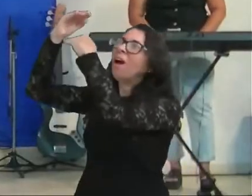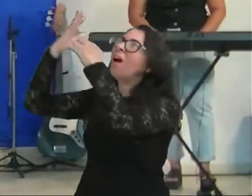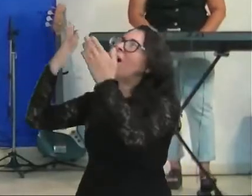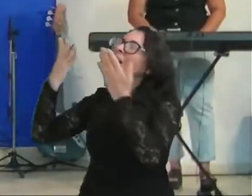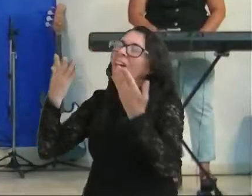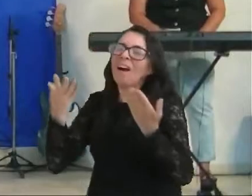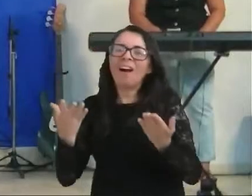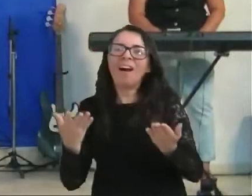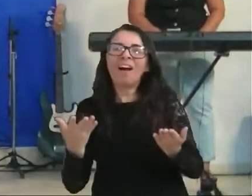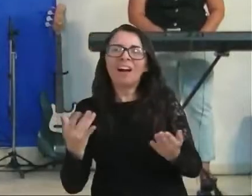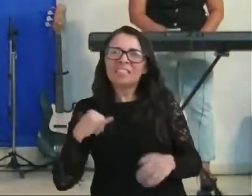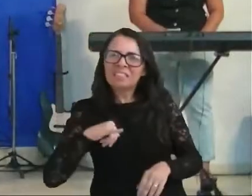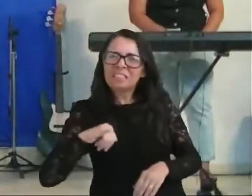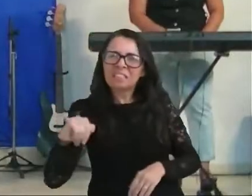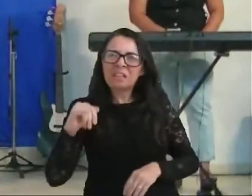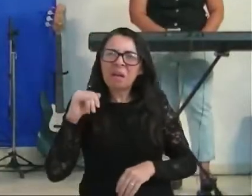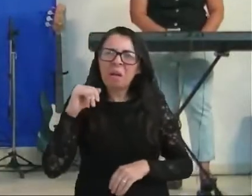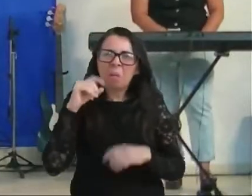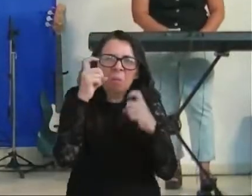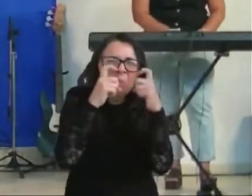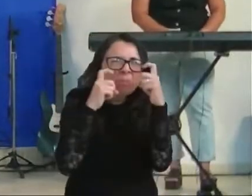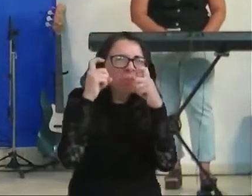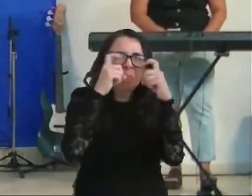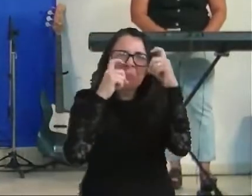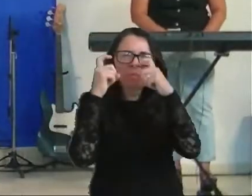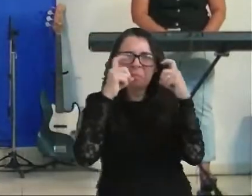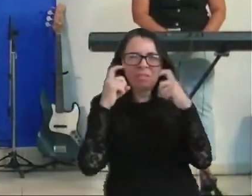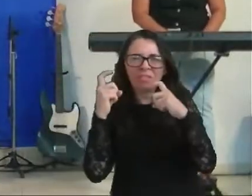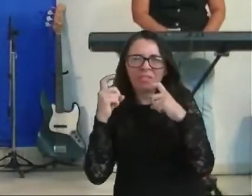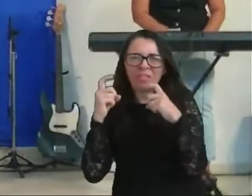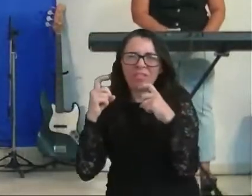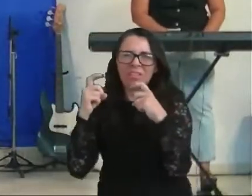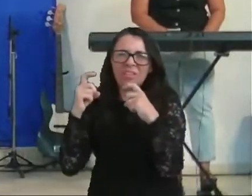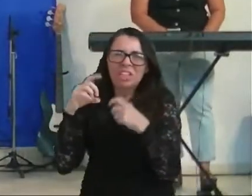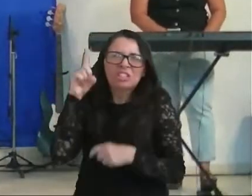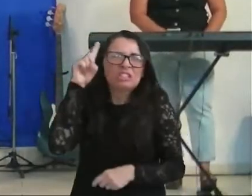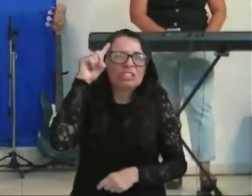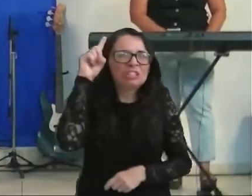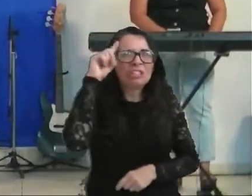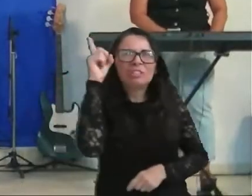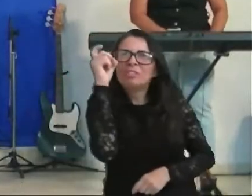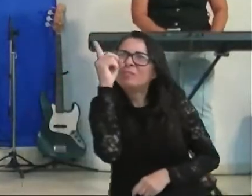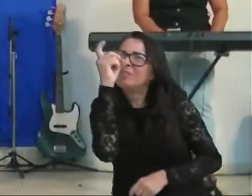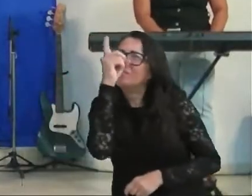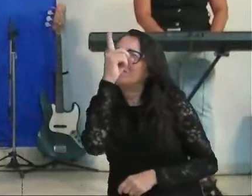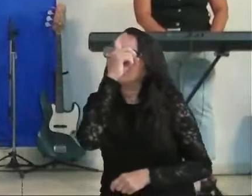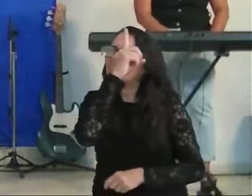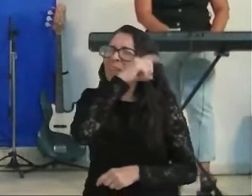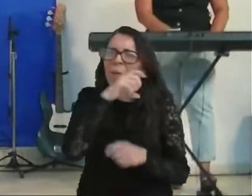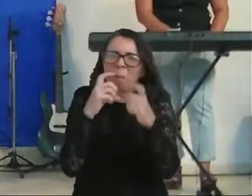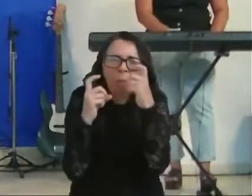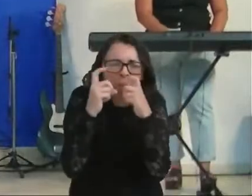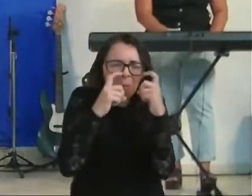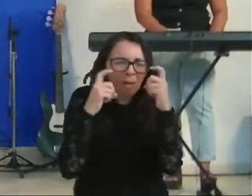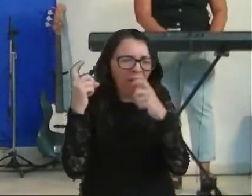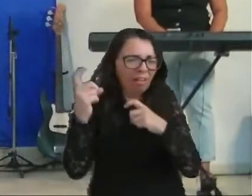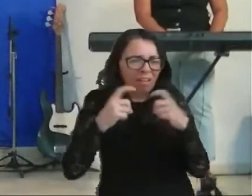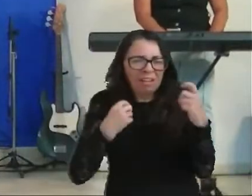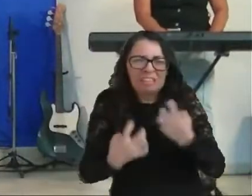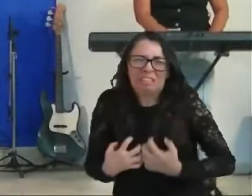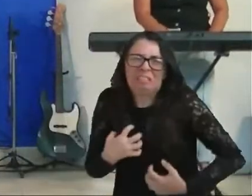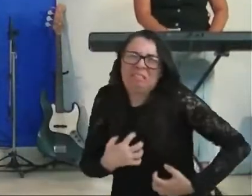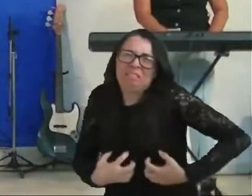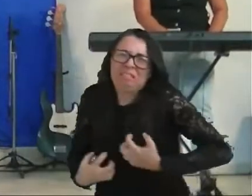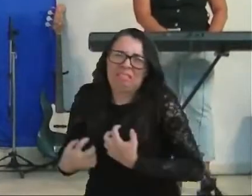e vales, desertos e mares que atravesso